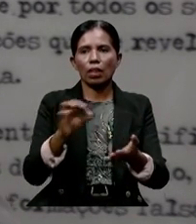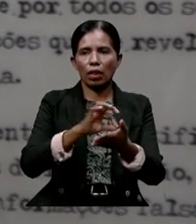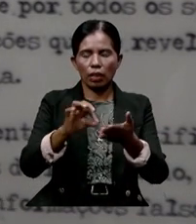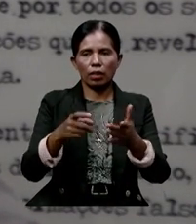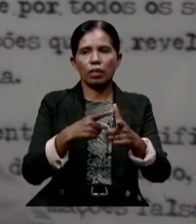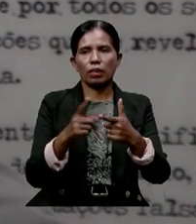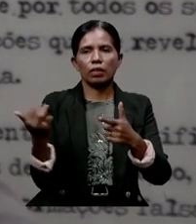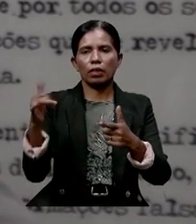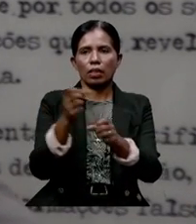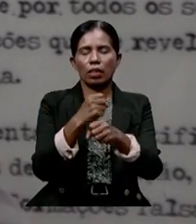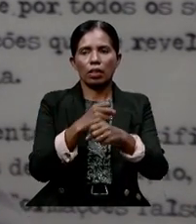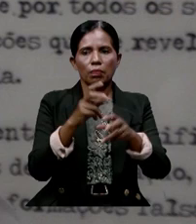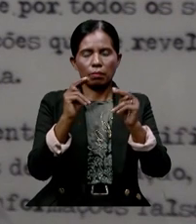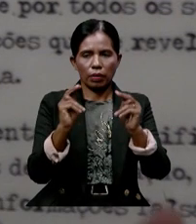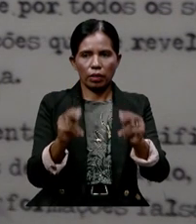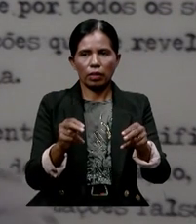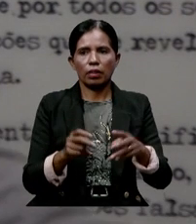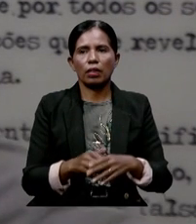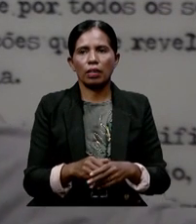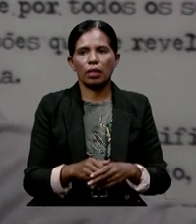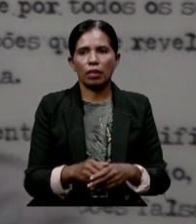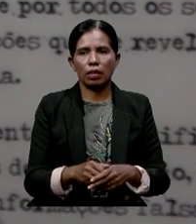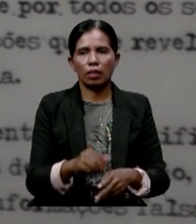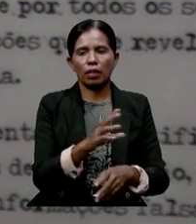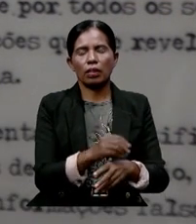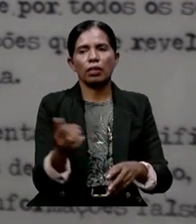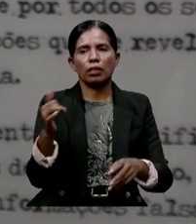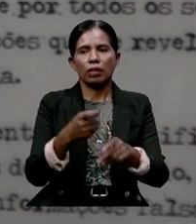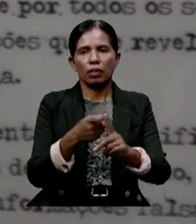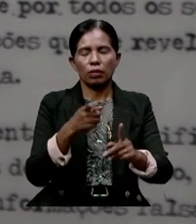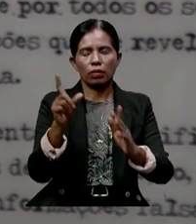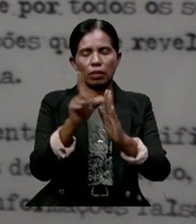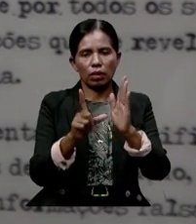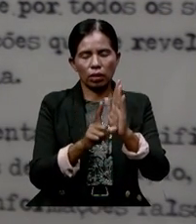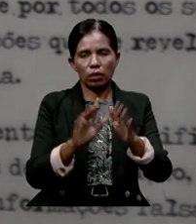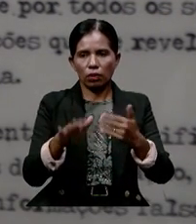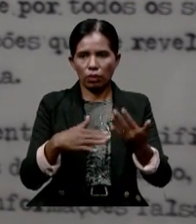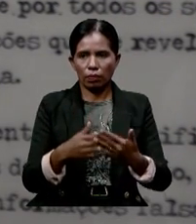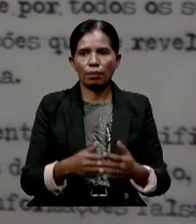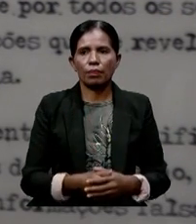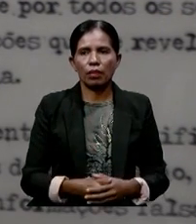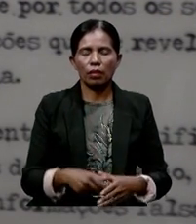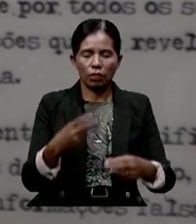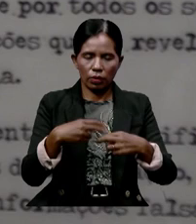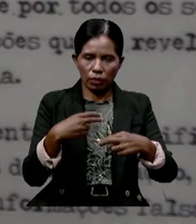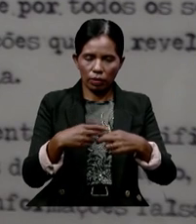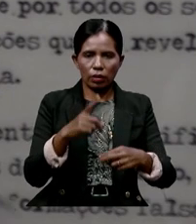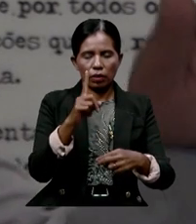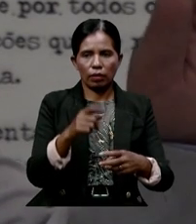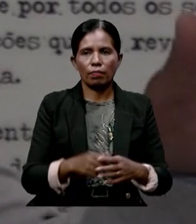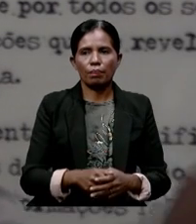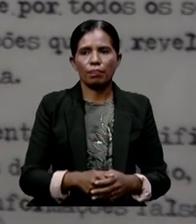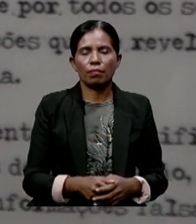para ser hal fale la precisa na bele backlist se ir busi lista serne ira nemos dificuldade ida